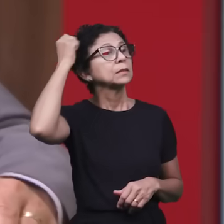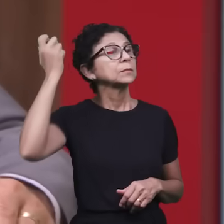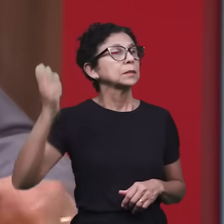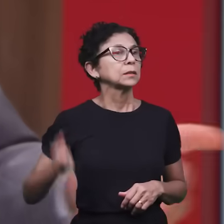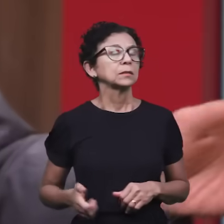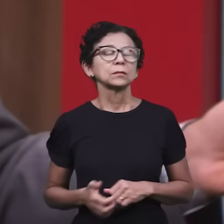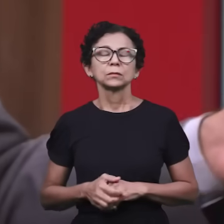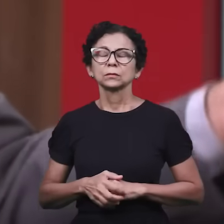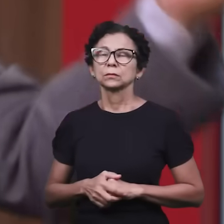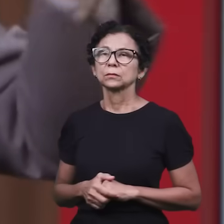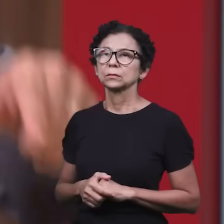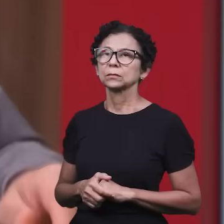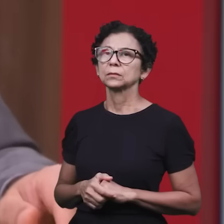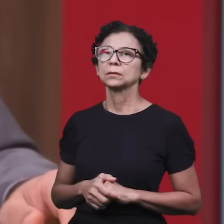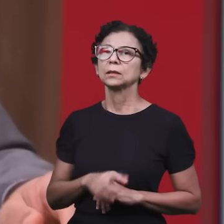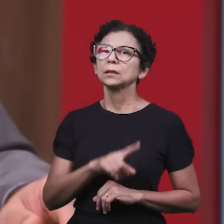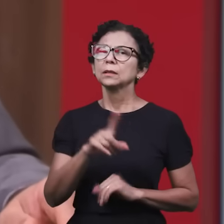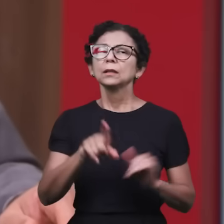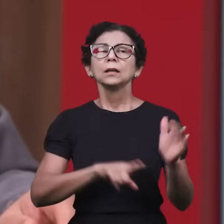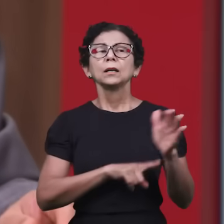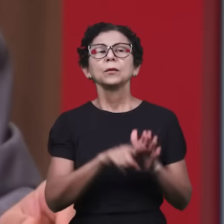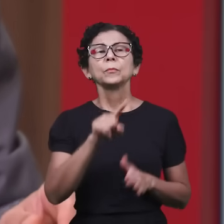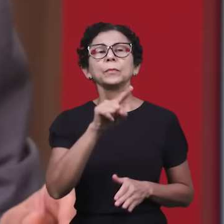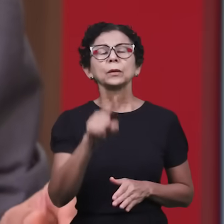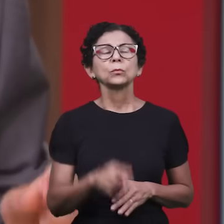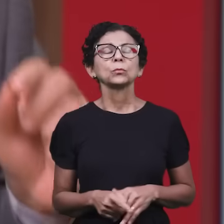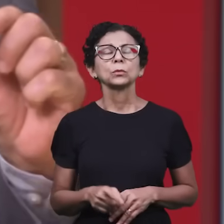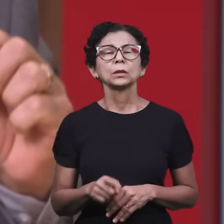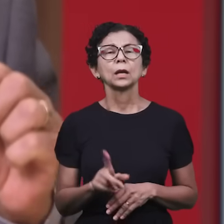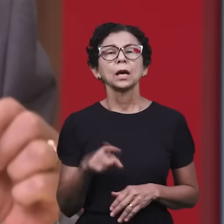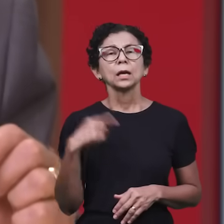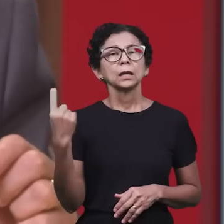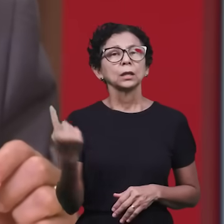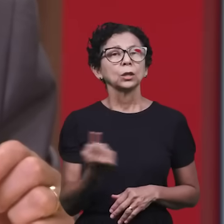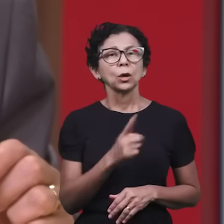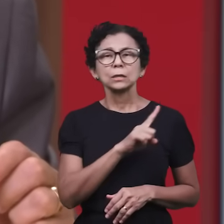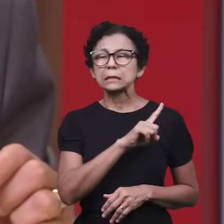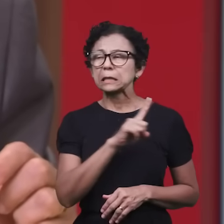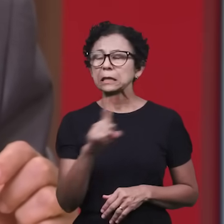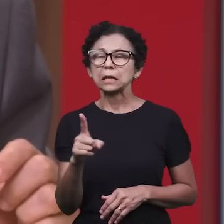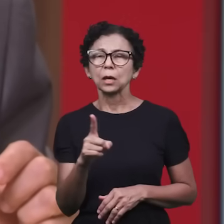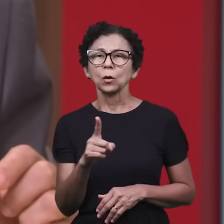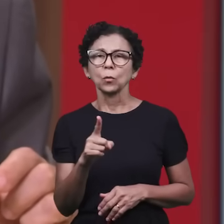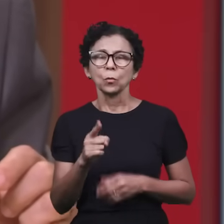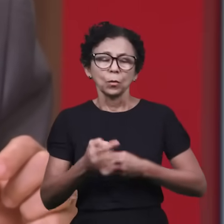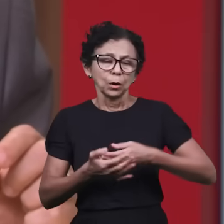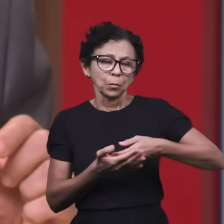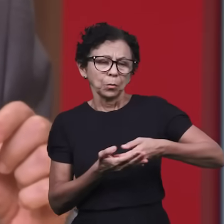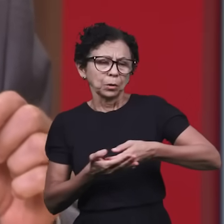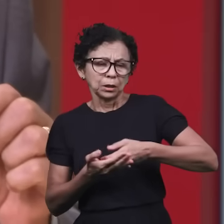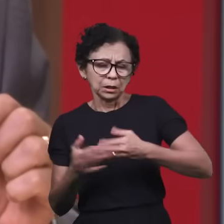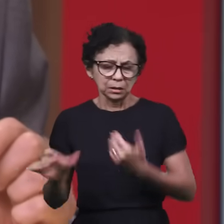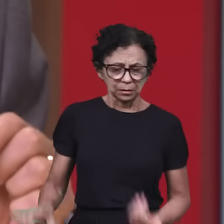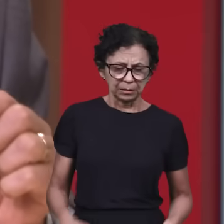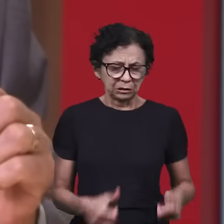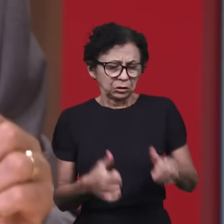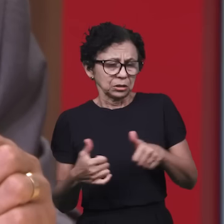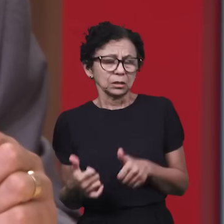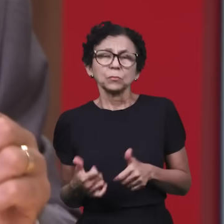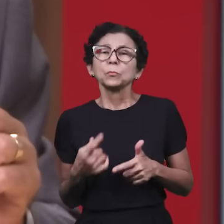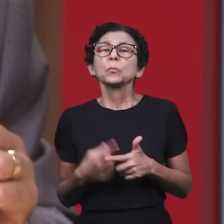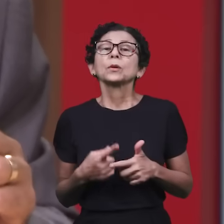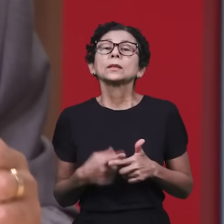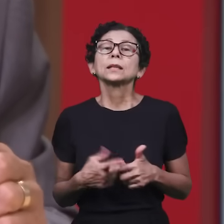é que Jesus também não batiza nas águas. Em João 4:2 diz o seguinte, ainda que